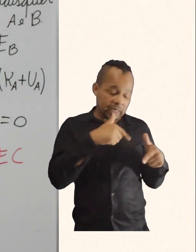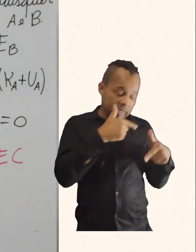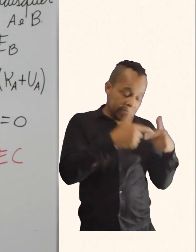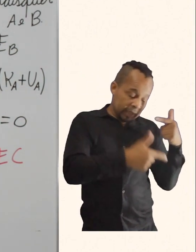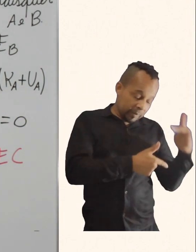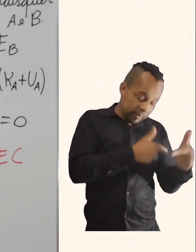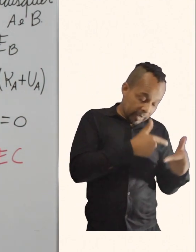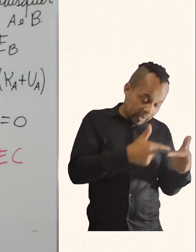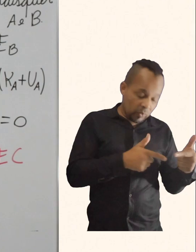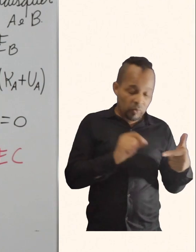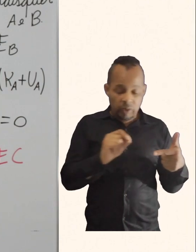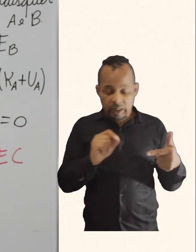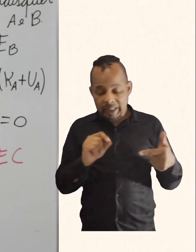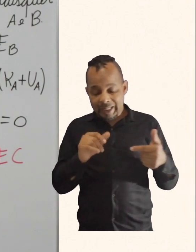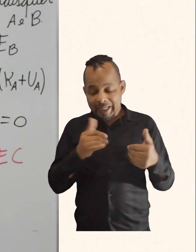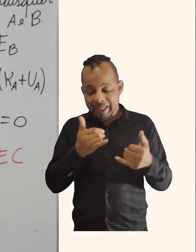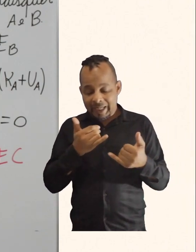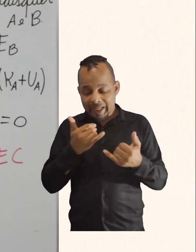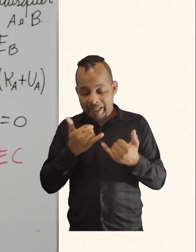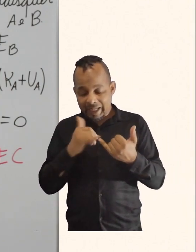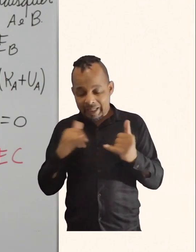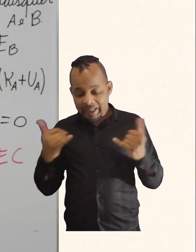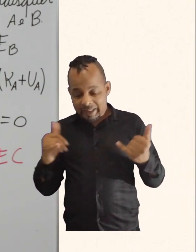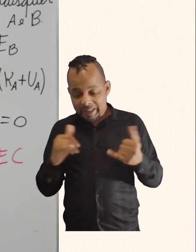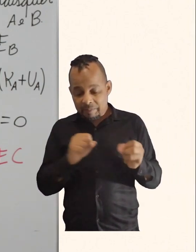trabalho e energia potencial.